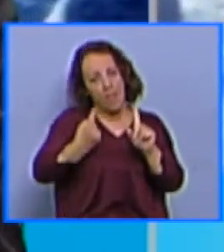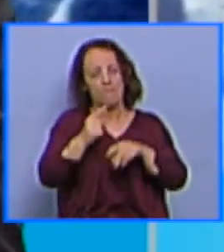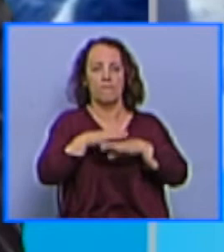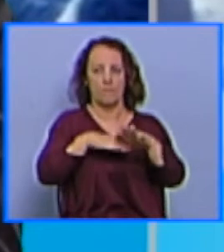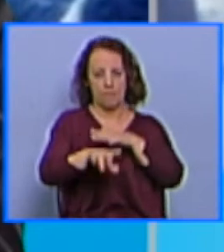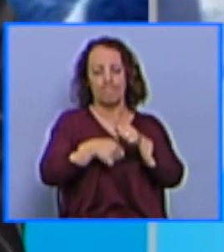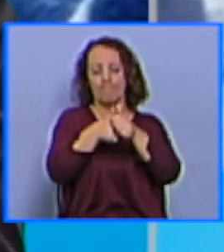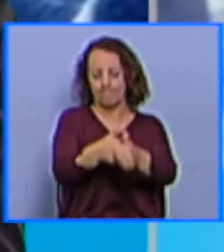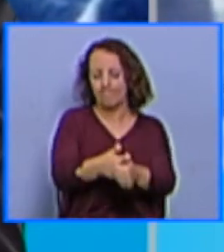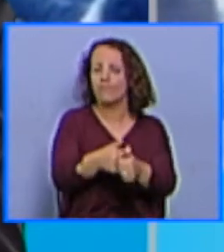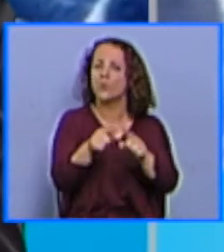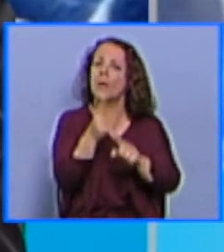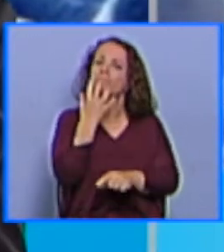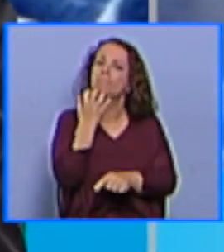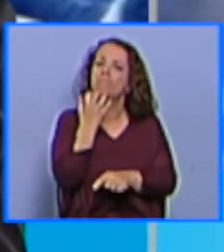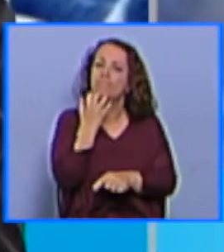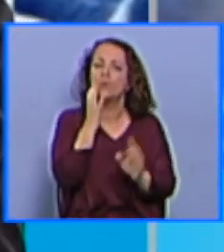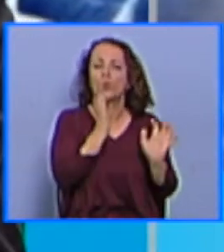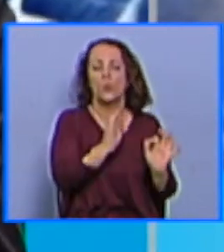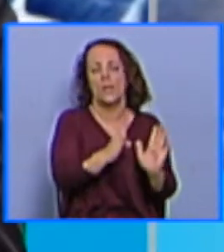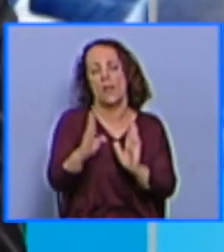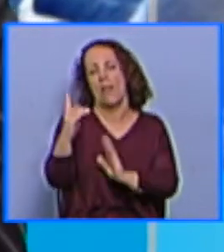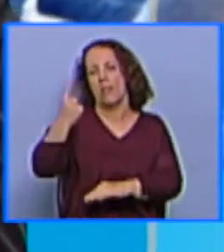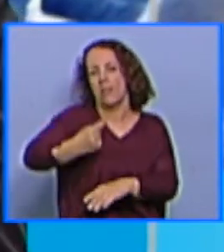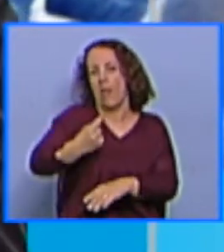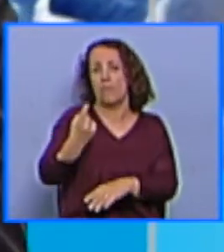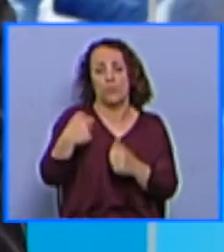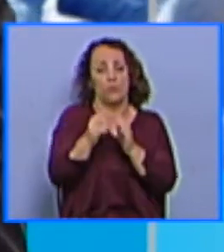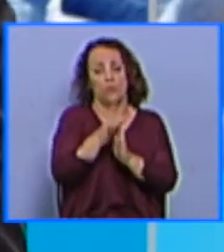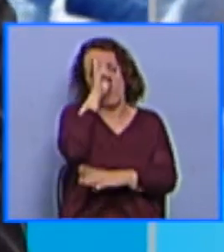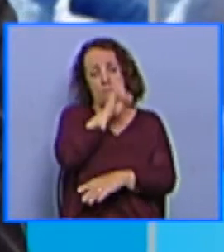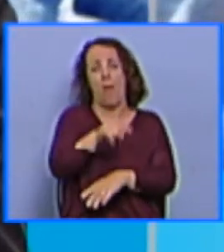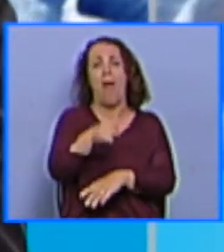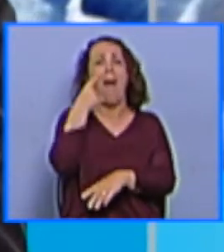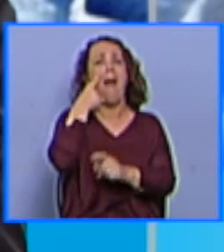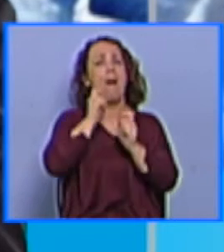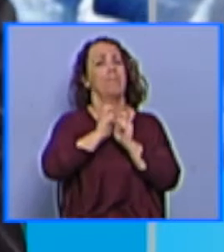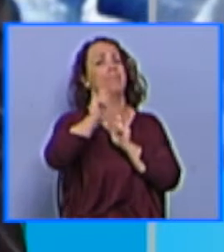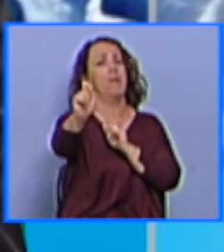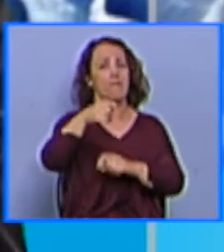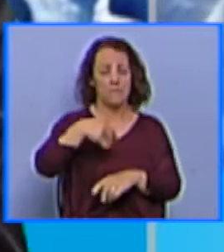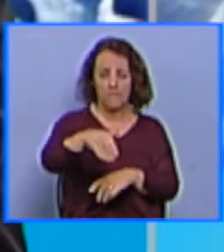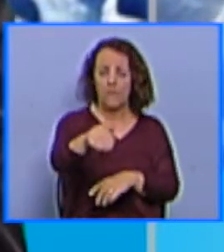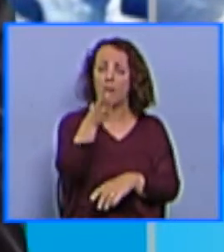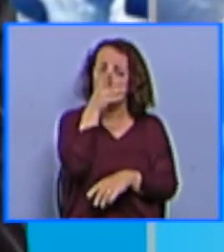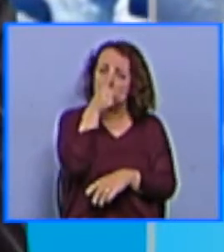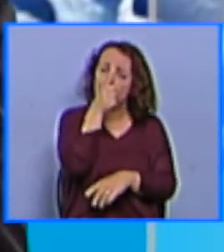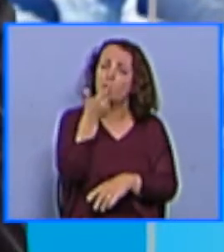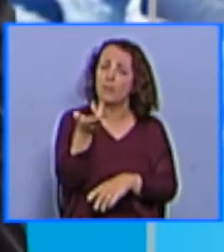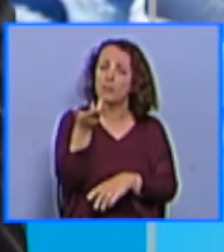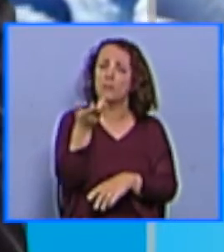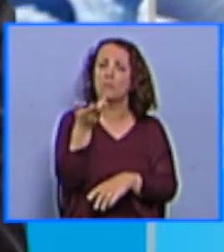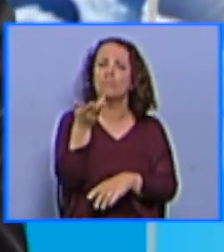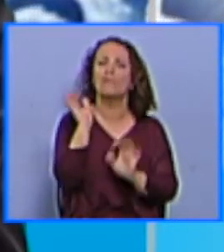prudência, este cuidado deve continuar. Sabemos bem que isto está para durar, infelizmente, não sabemos quando